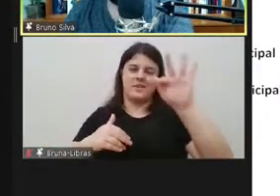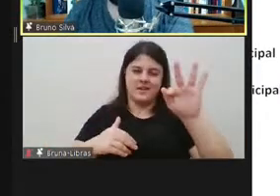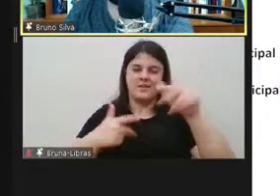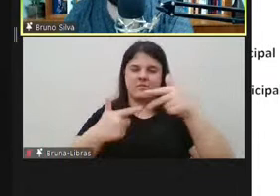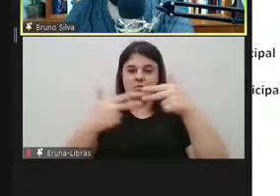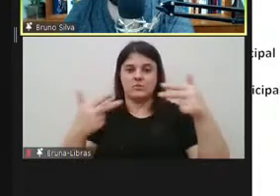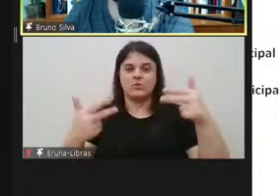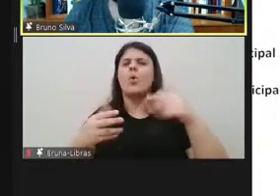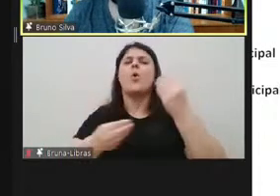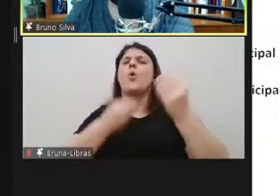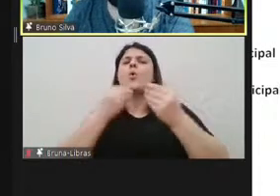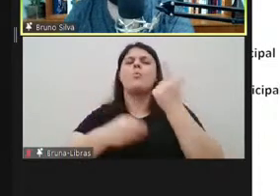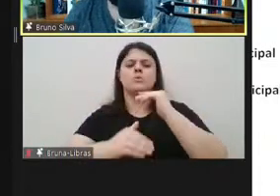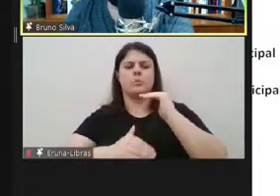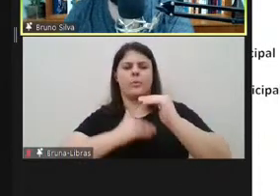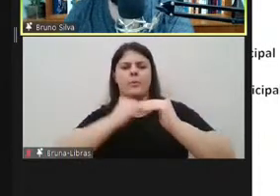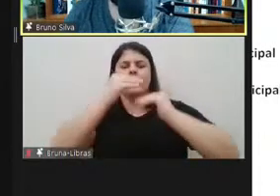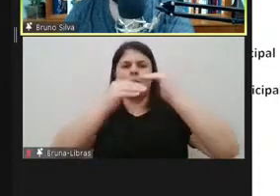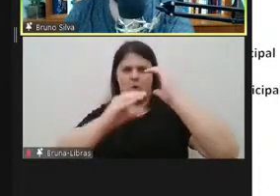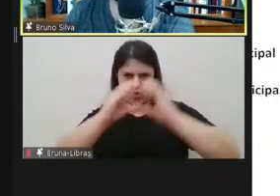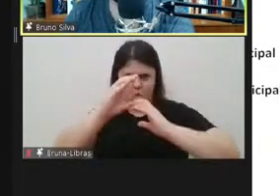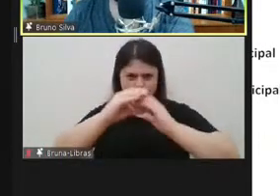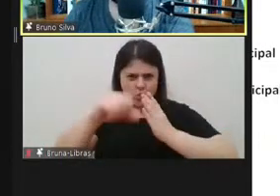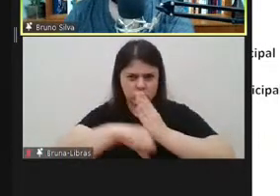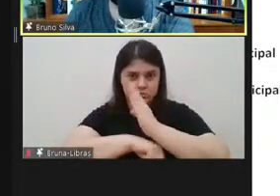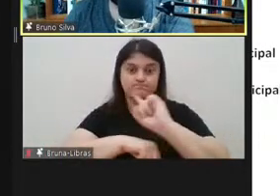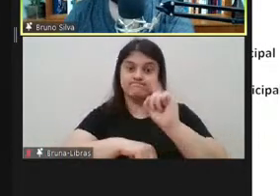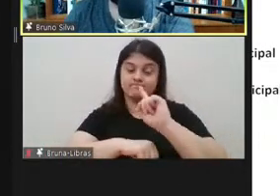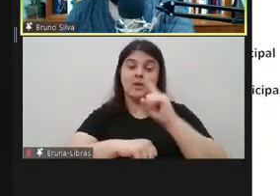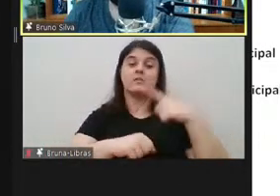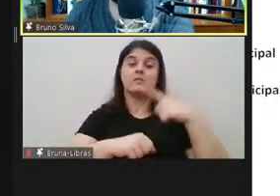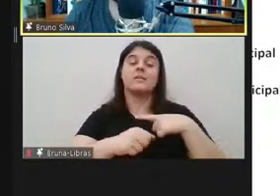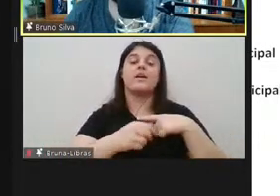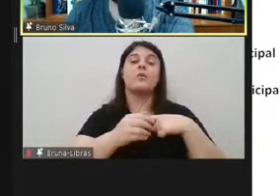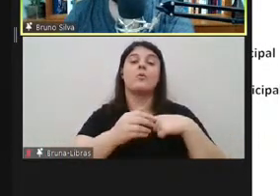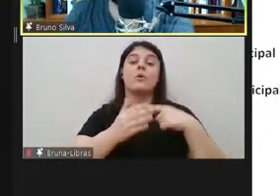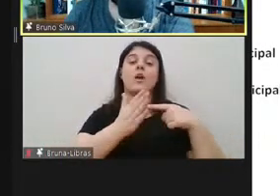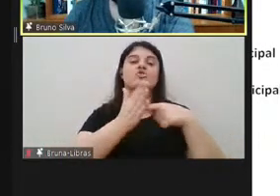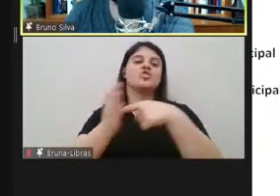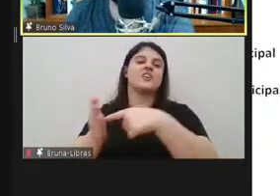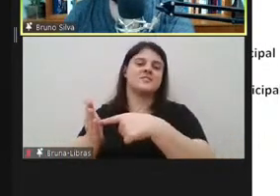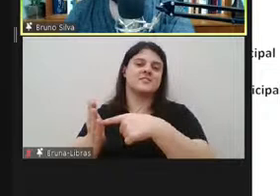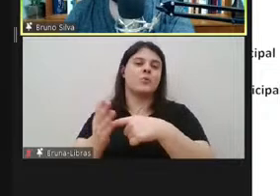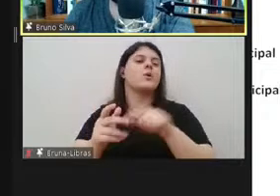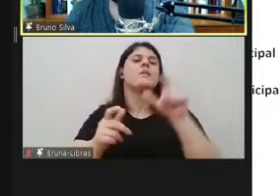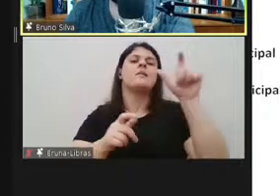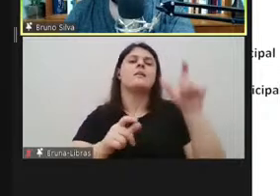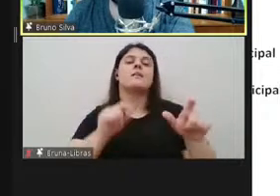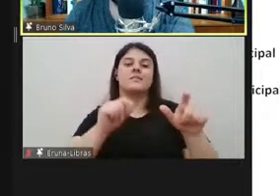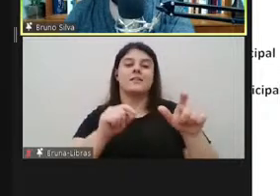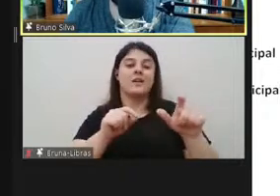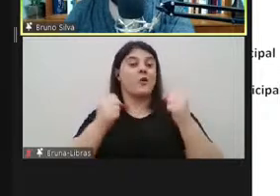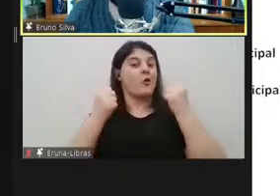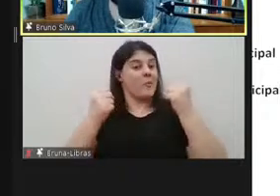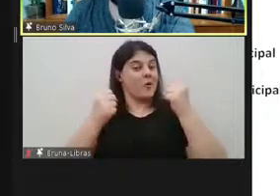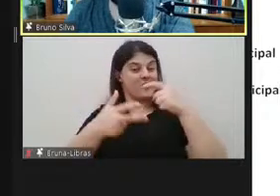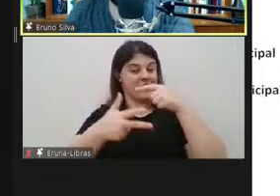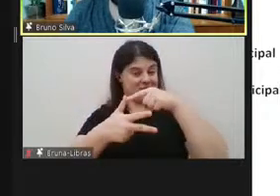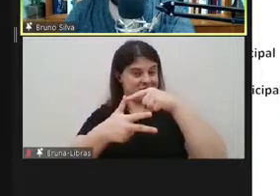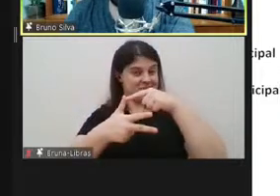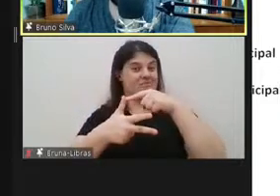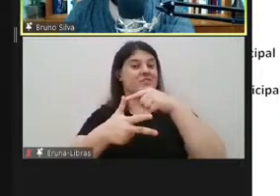só como é que essa galera chega lá via concurso público não é vindicação indicação política indicação de quem a relação entre os poderes